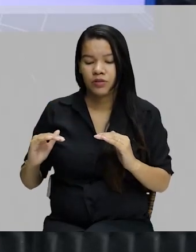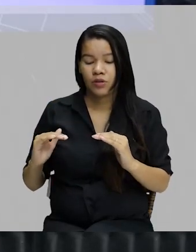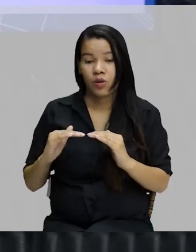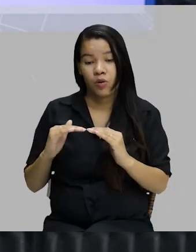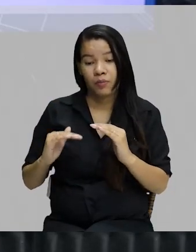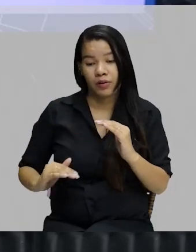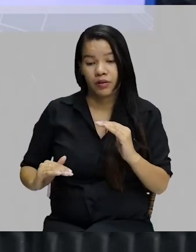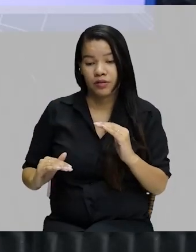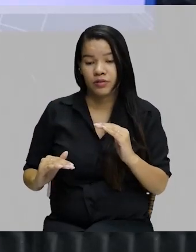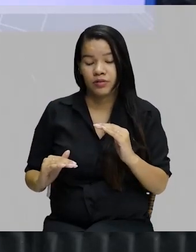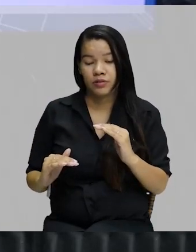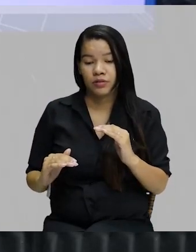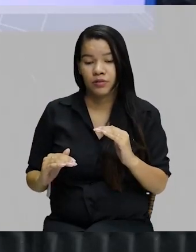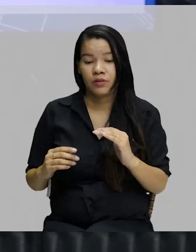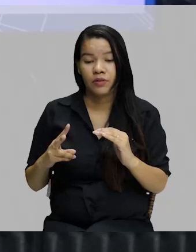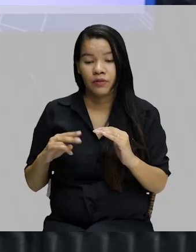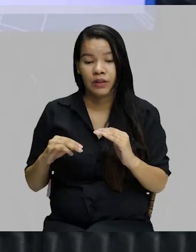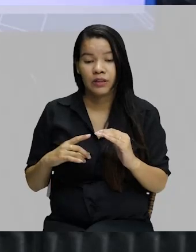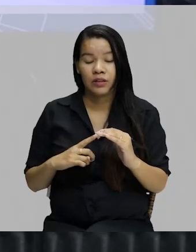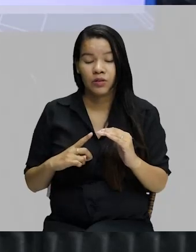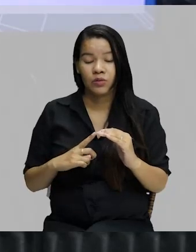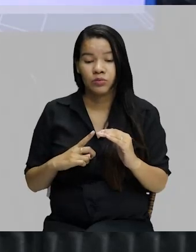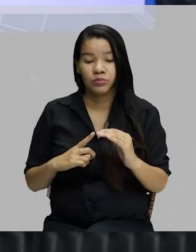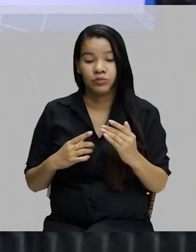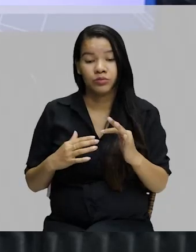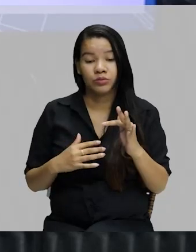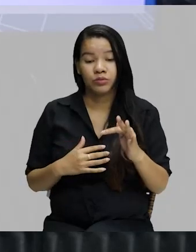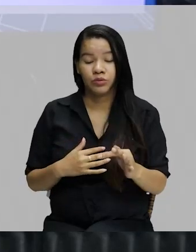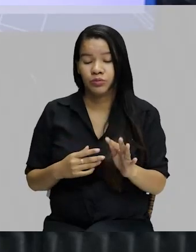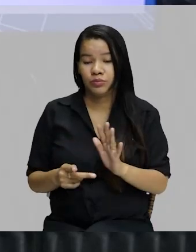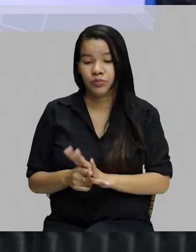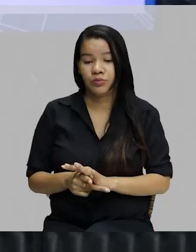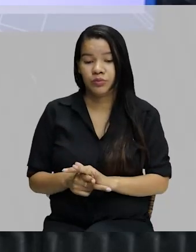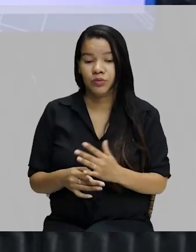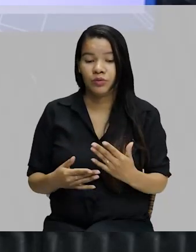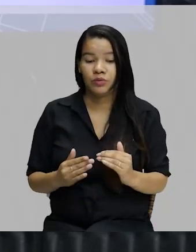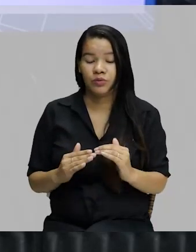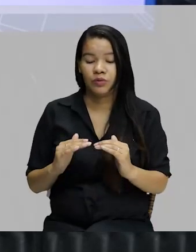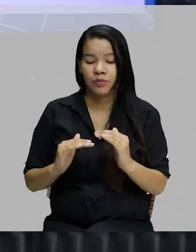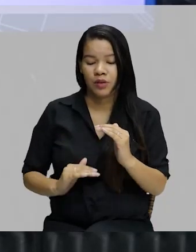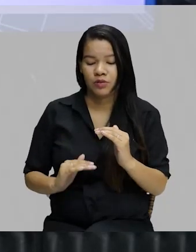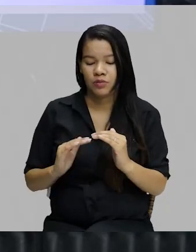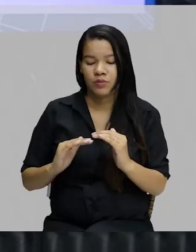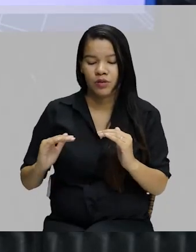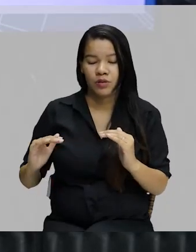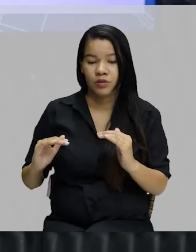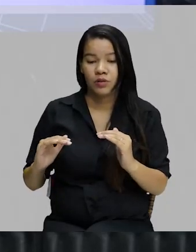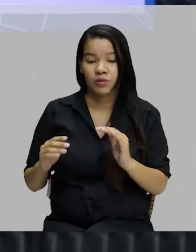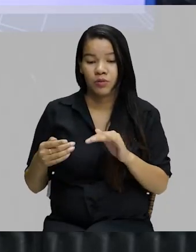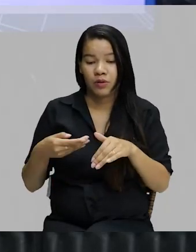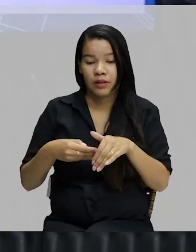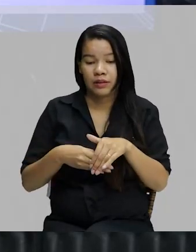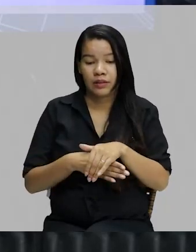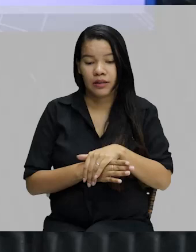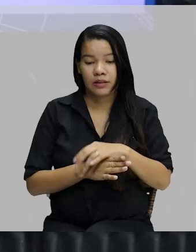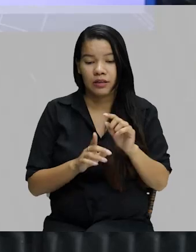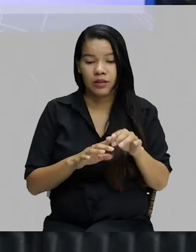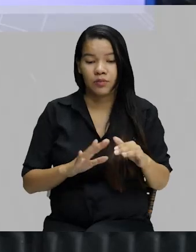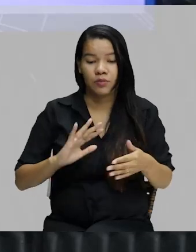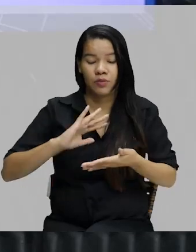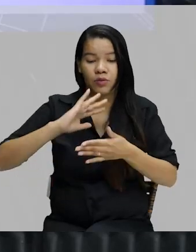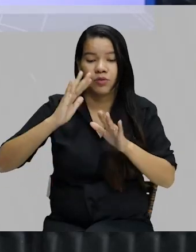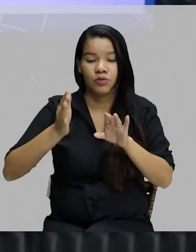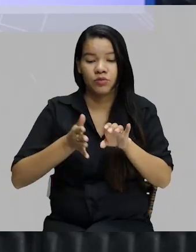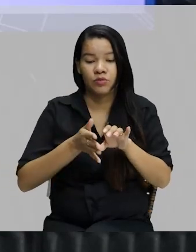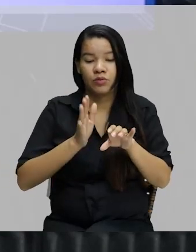radioatividade, ele vai possuir um destino próprio. Assim, os de nível médio e baixo são guardados em grandes depósitos, que podem ser provisórios